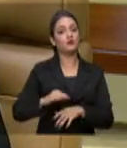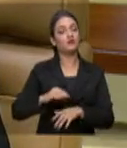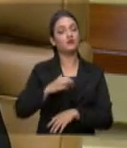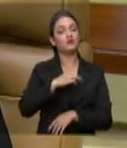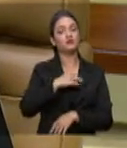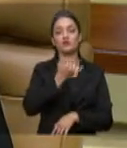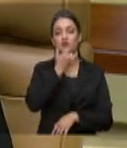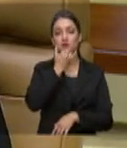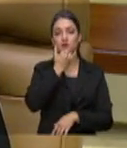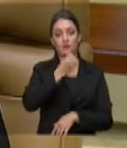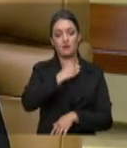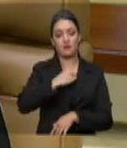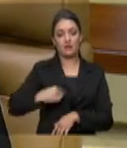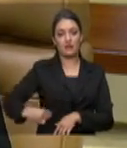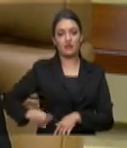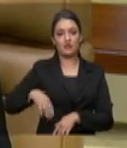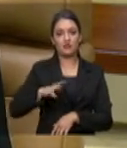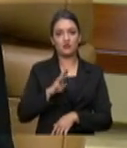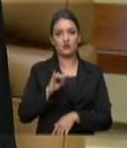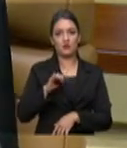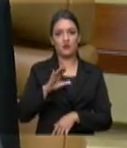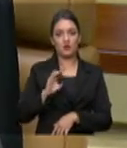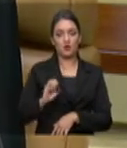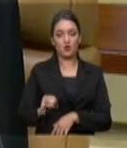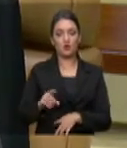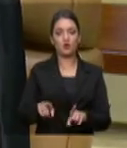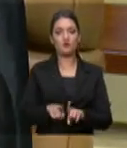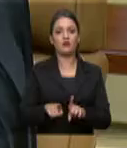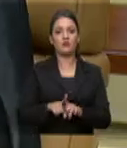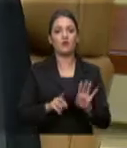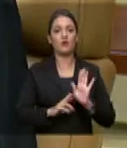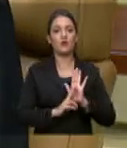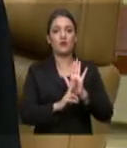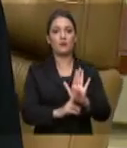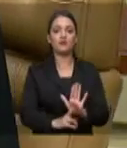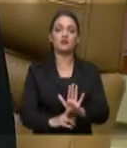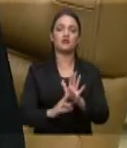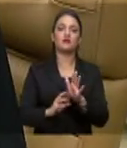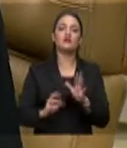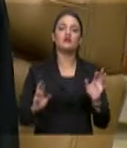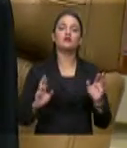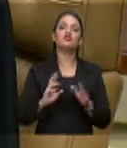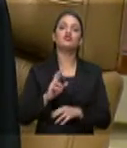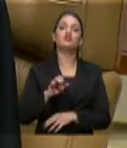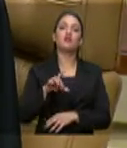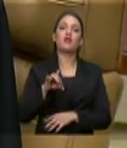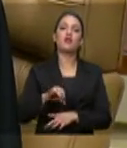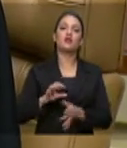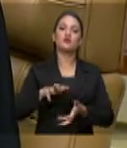a sociedade autor, civil de sustentabilidade, do Conselho Deliberativo. E representante do Amicus Curiae